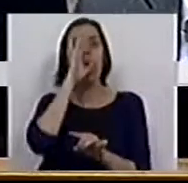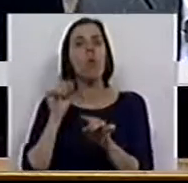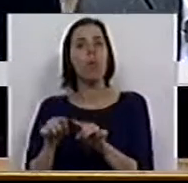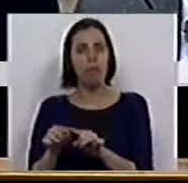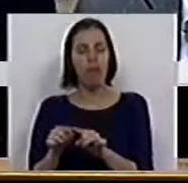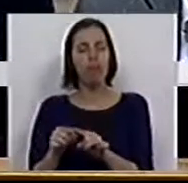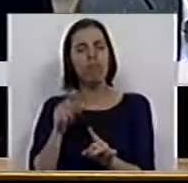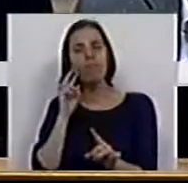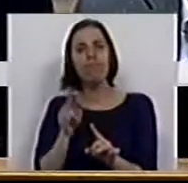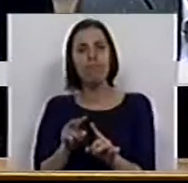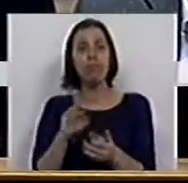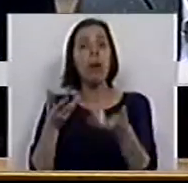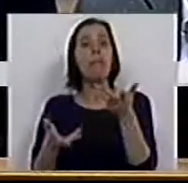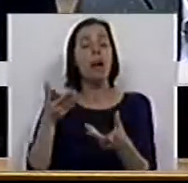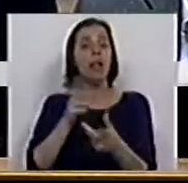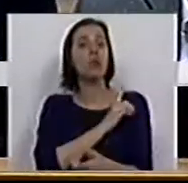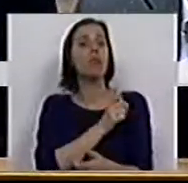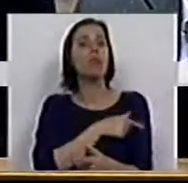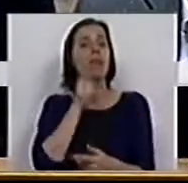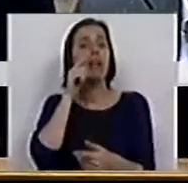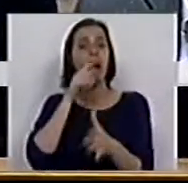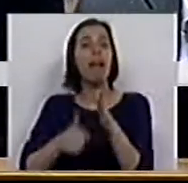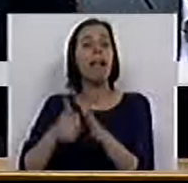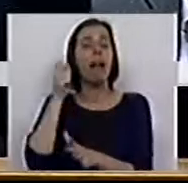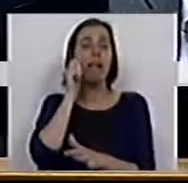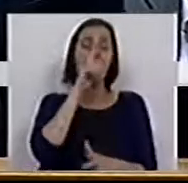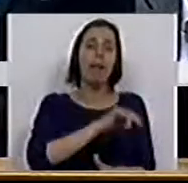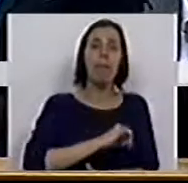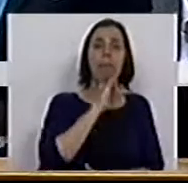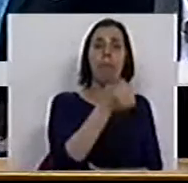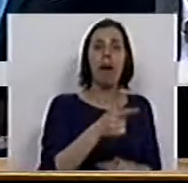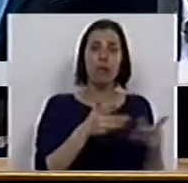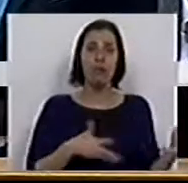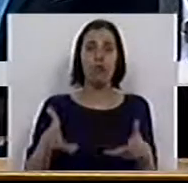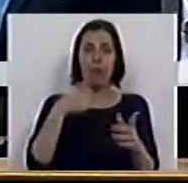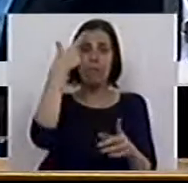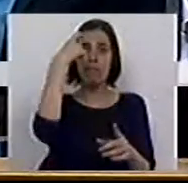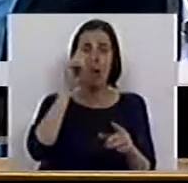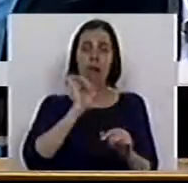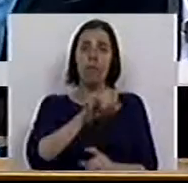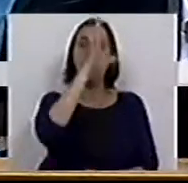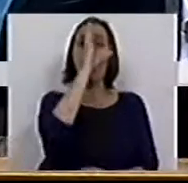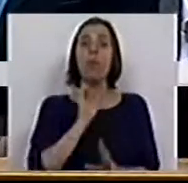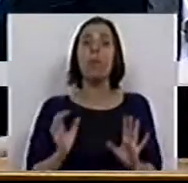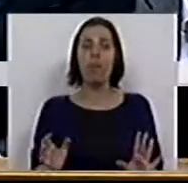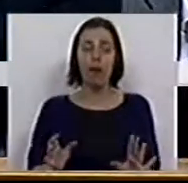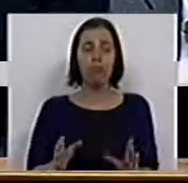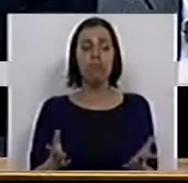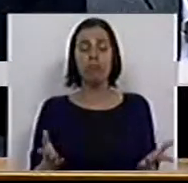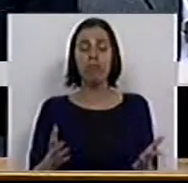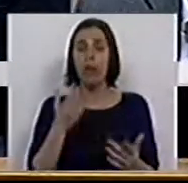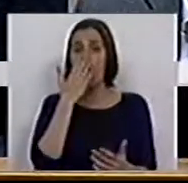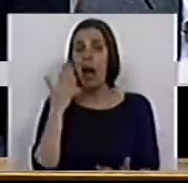temos, vemos na balança do poder quem ganha e quem perde com a estratégia do seu Governo. E vemos